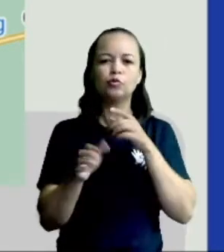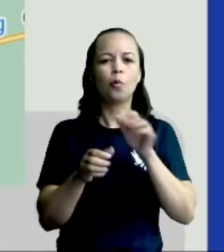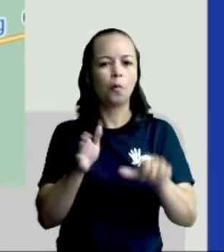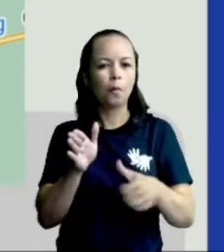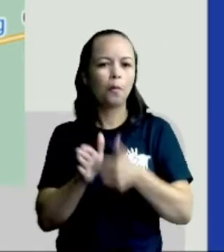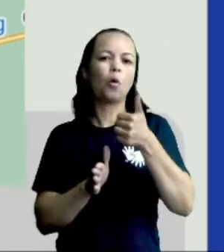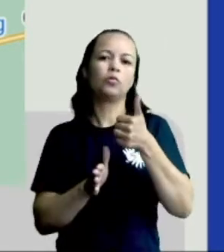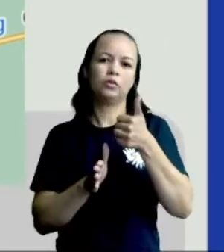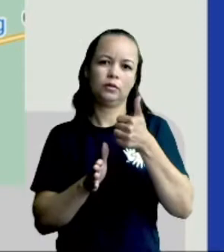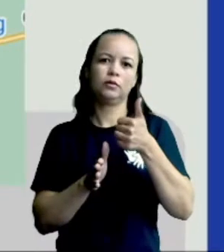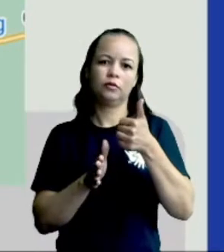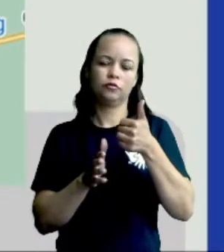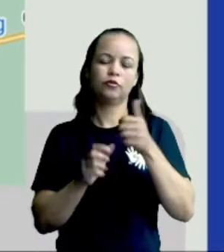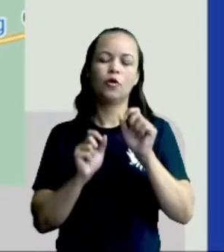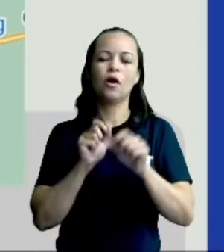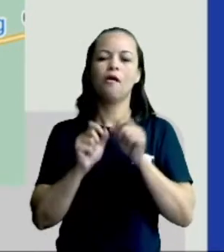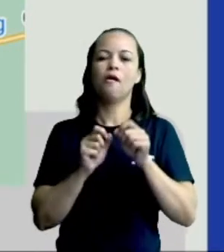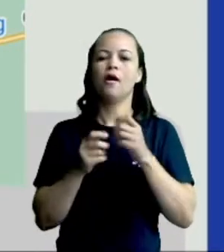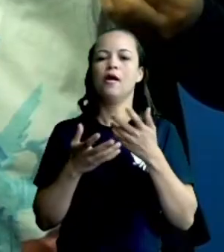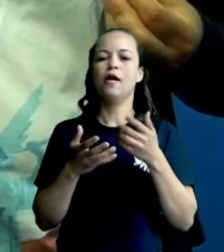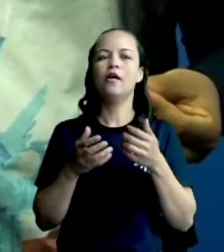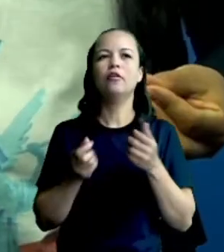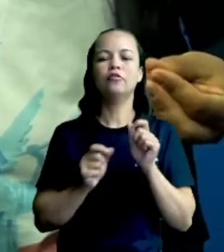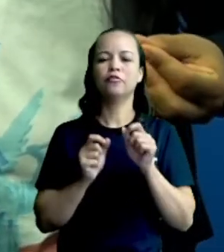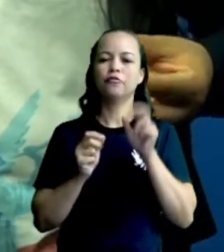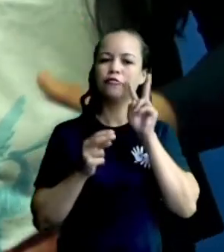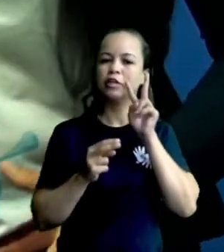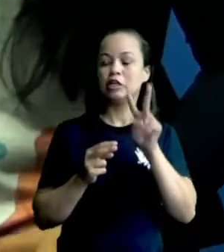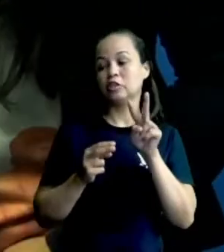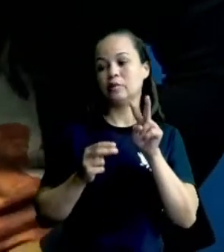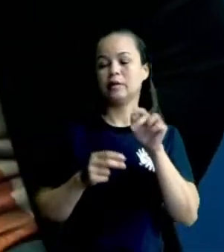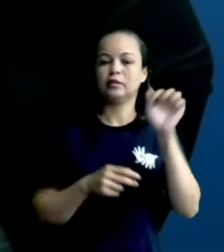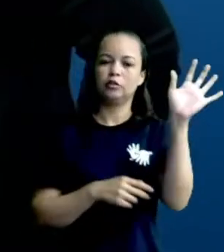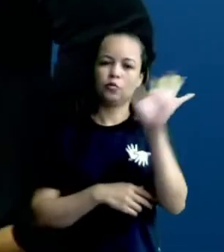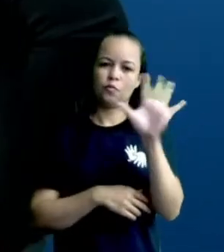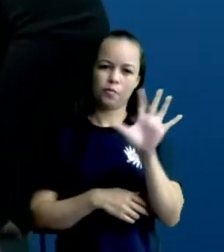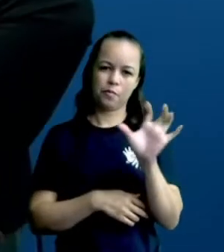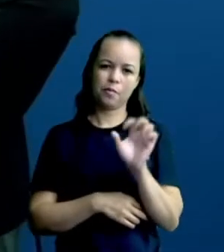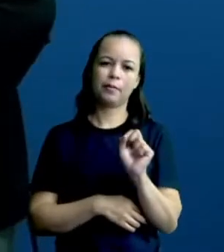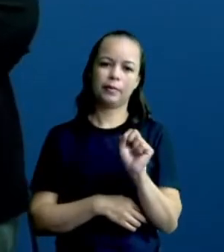cidade vista a partir de um mapa, tá?